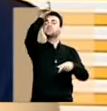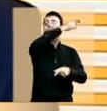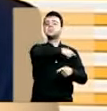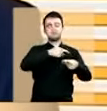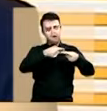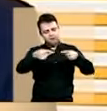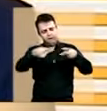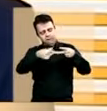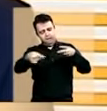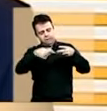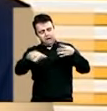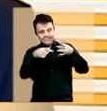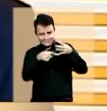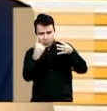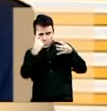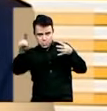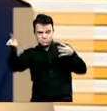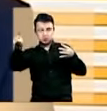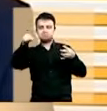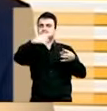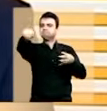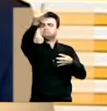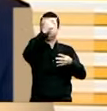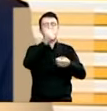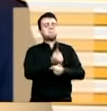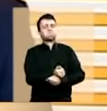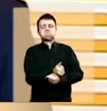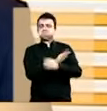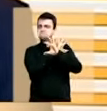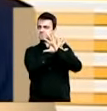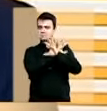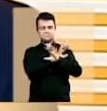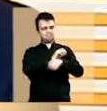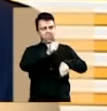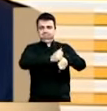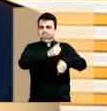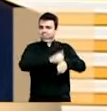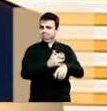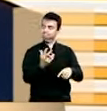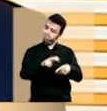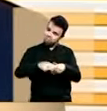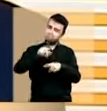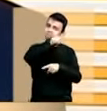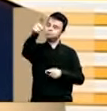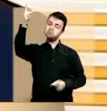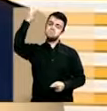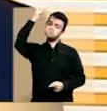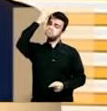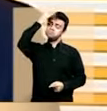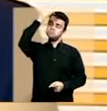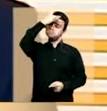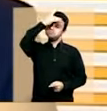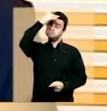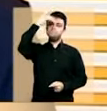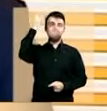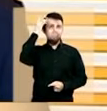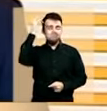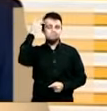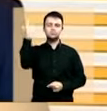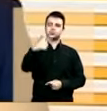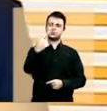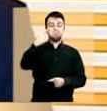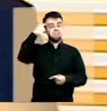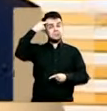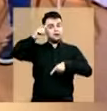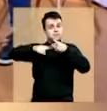no final do mês com o seu orçamento estourado, né? E por quê? Por falta de tomar consciência de que os recursos são finitos.